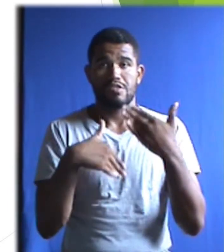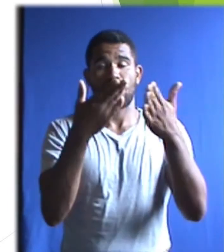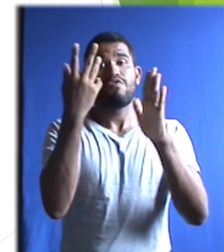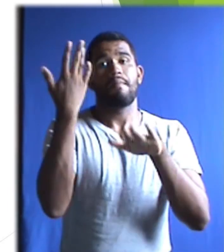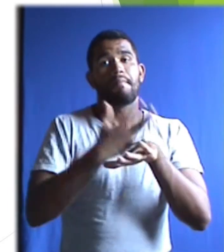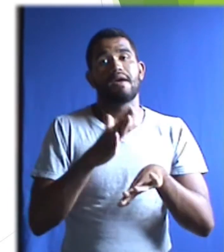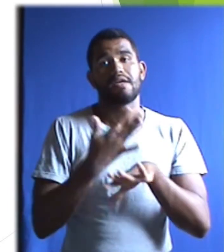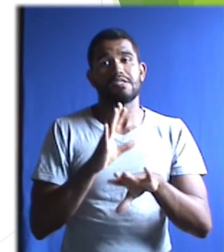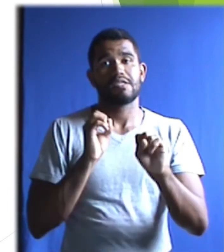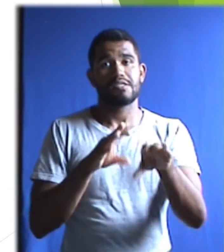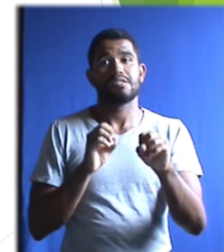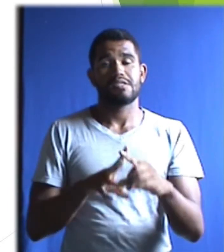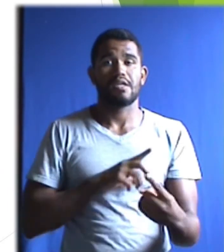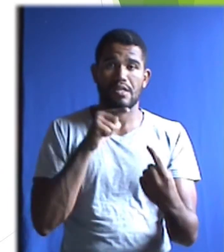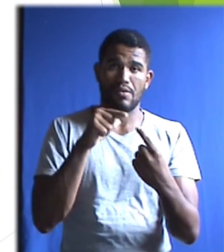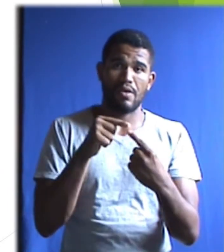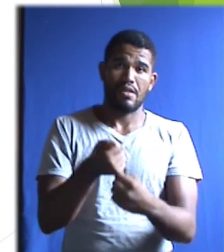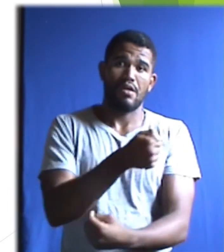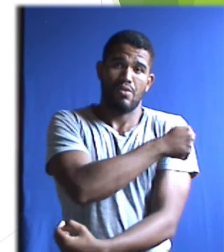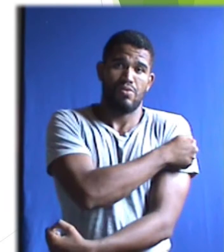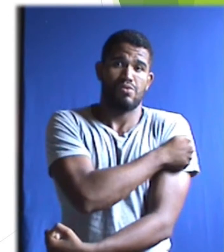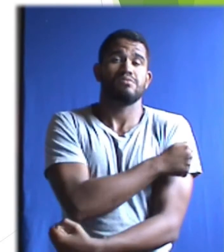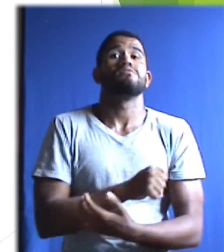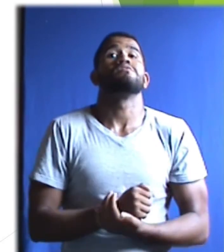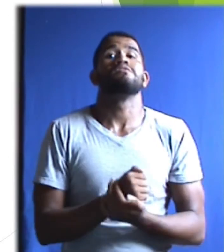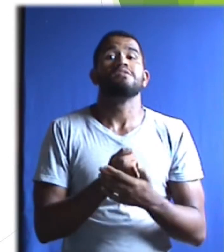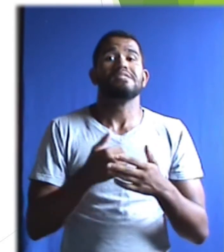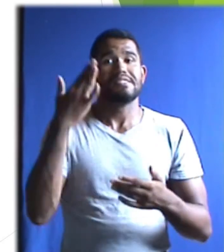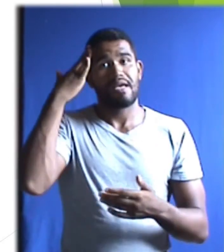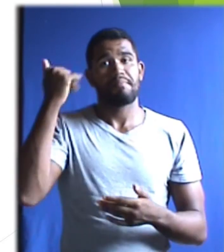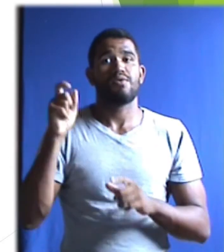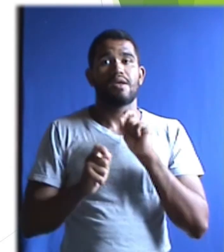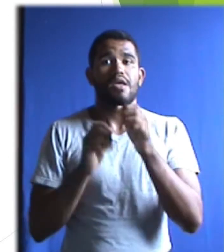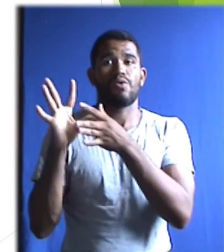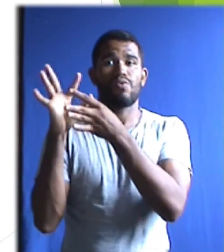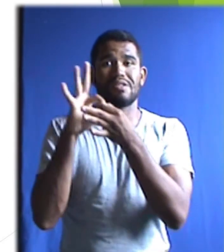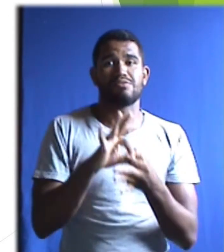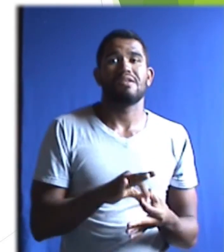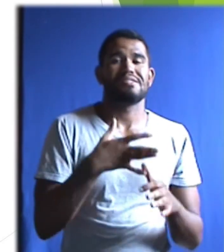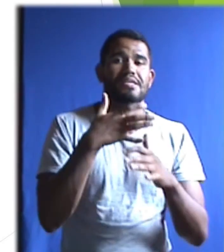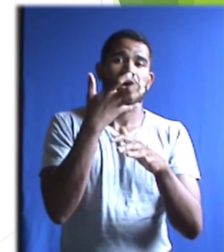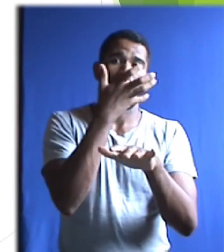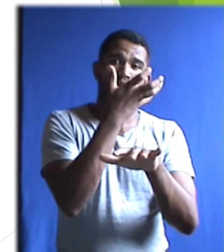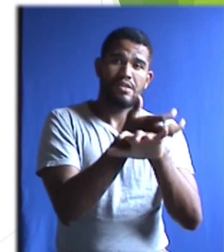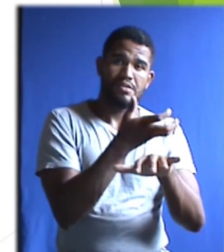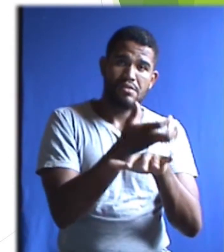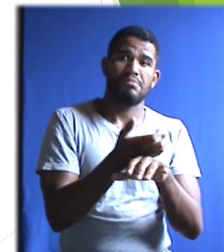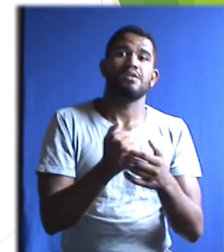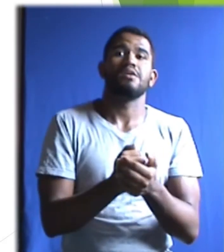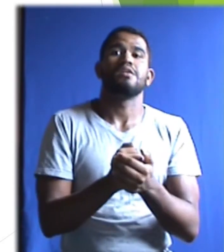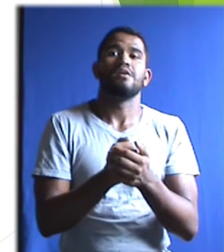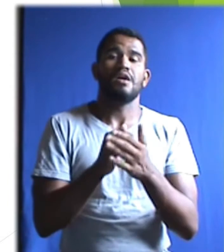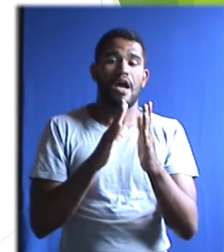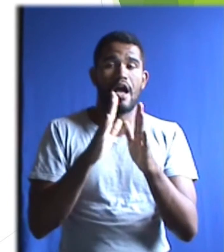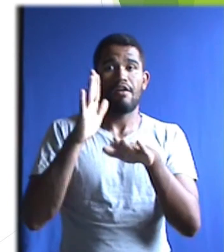esse desenvolver práticas de ensino adequadas a alunos acaba caindo num ponto também, que é saber contextualizar o conteúdo,